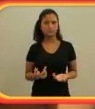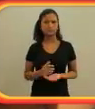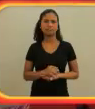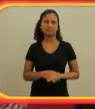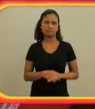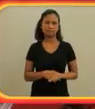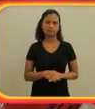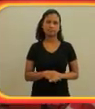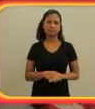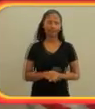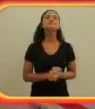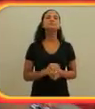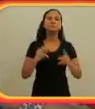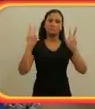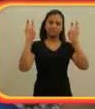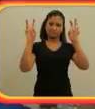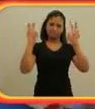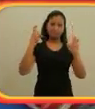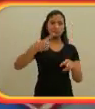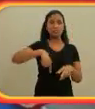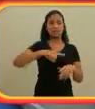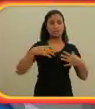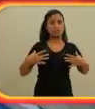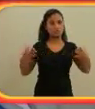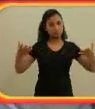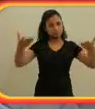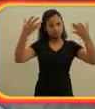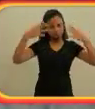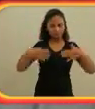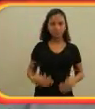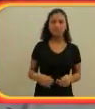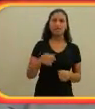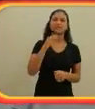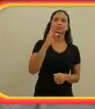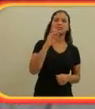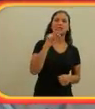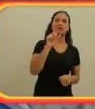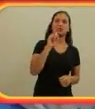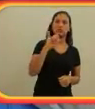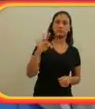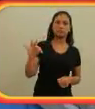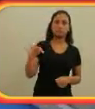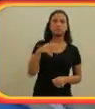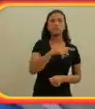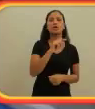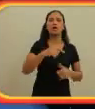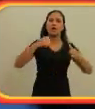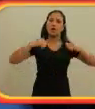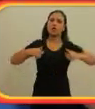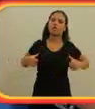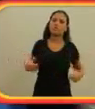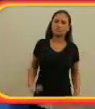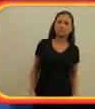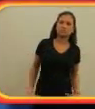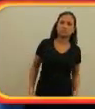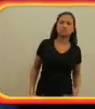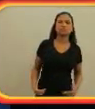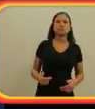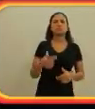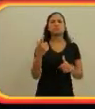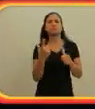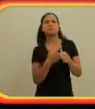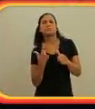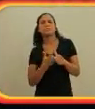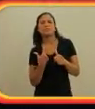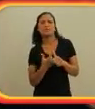são muito difíceis. A veste TheraSuit é composta por um colete, um shortinho, joelheira